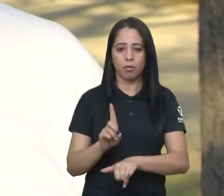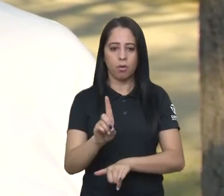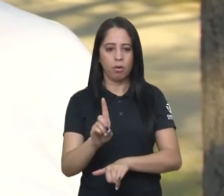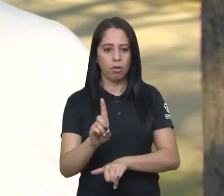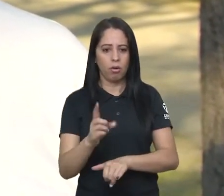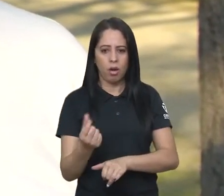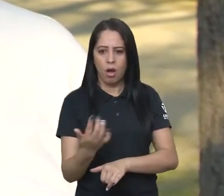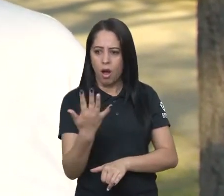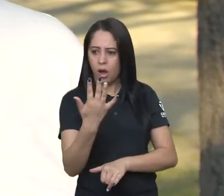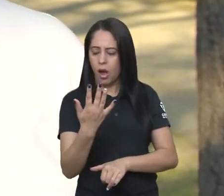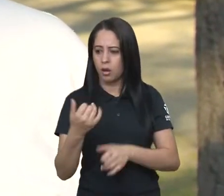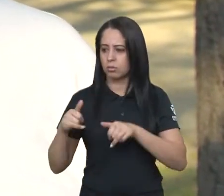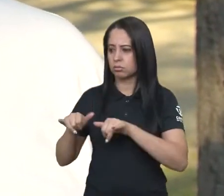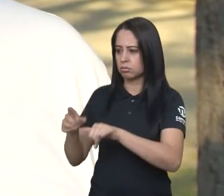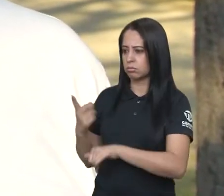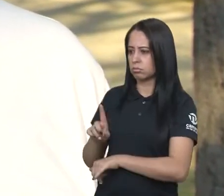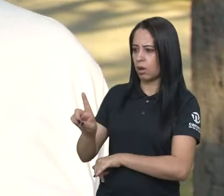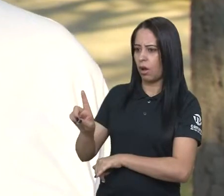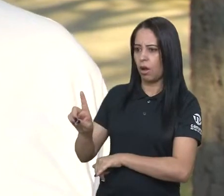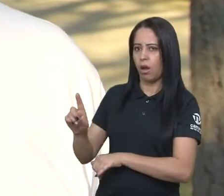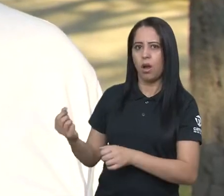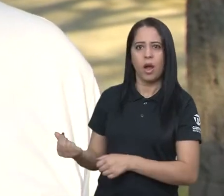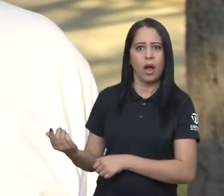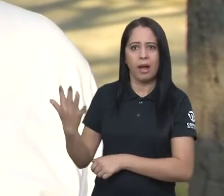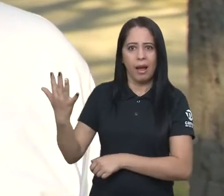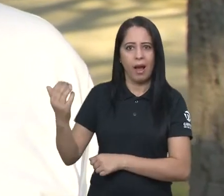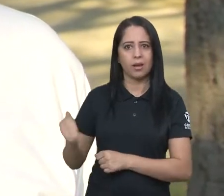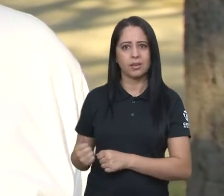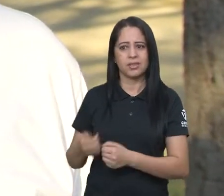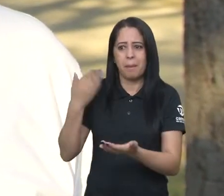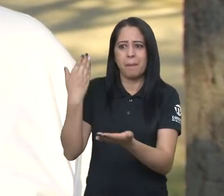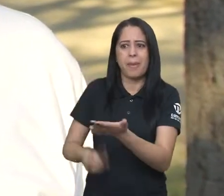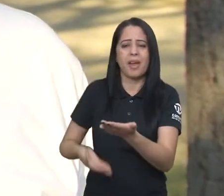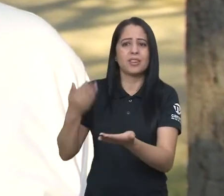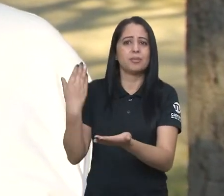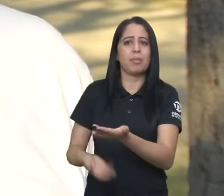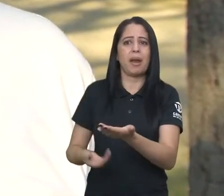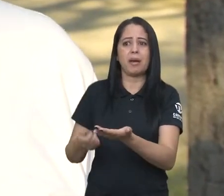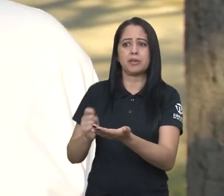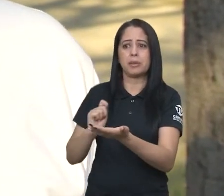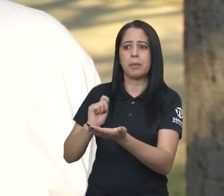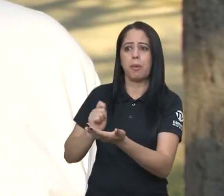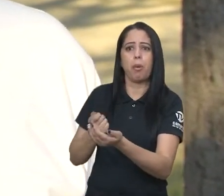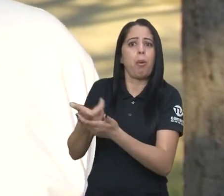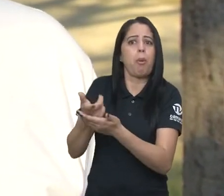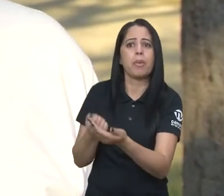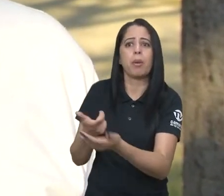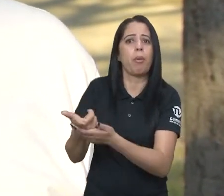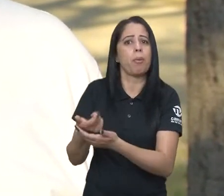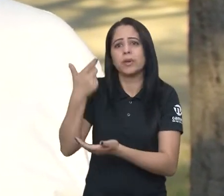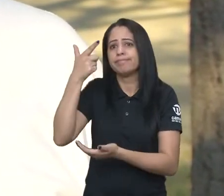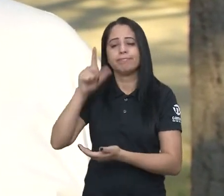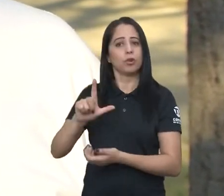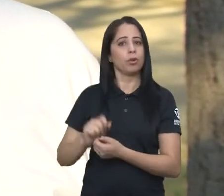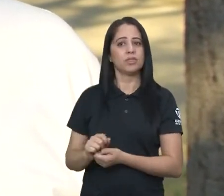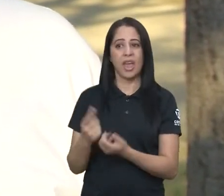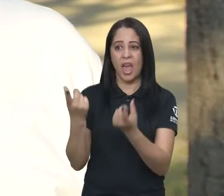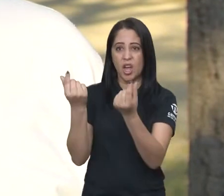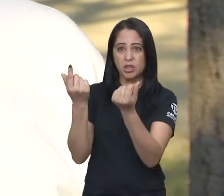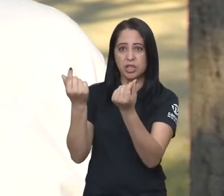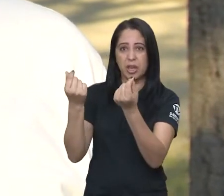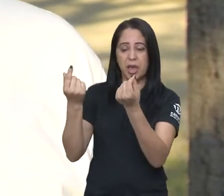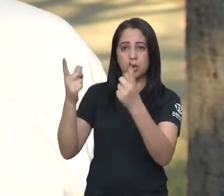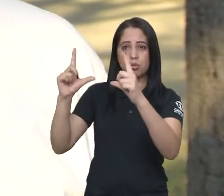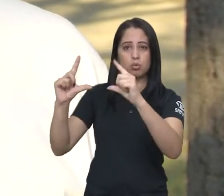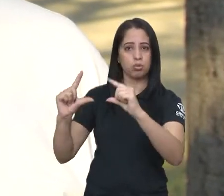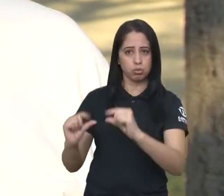um preço. Então não bate mais, você está perdendo a aquisição sua aquisitivo, né? O dinheiro está diminuindo